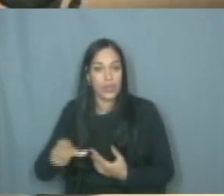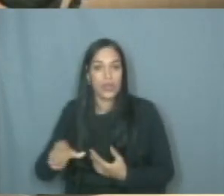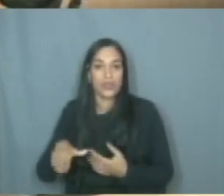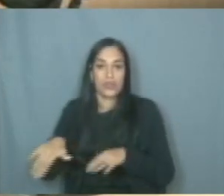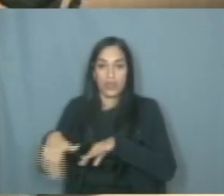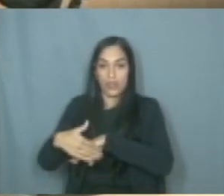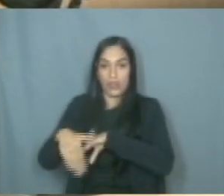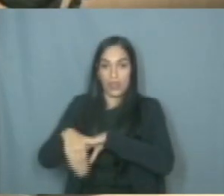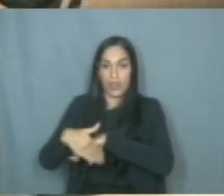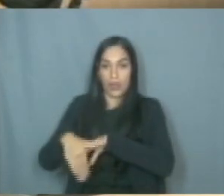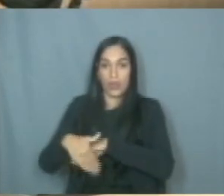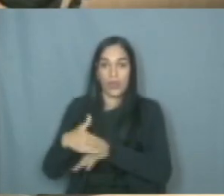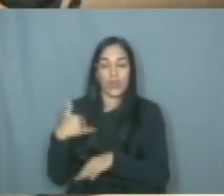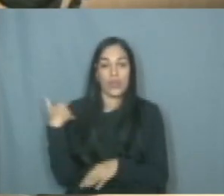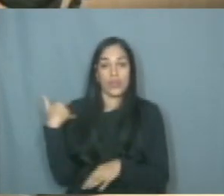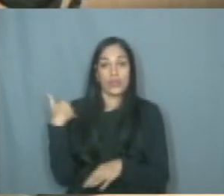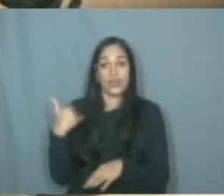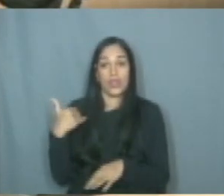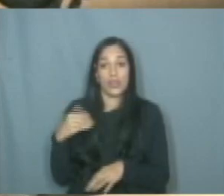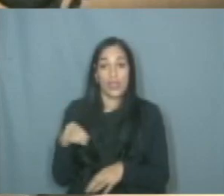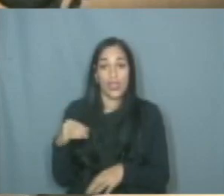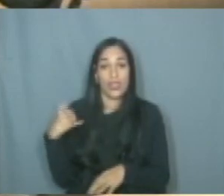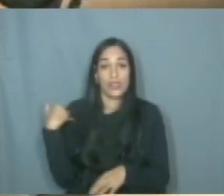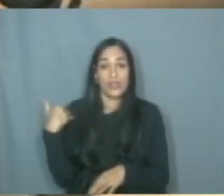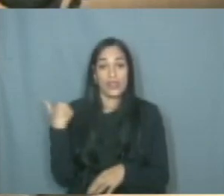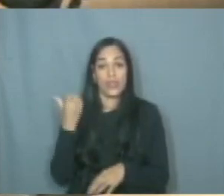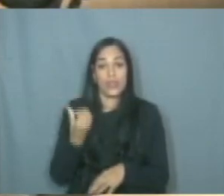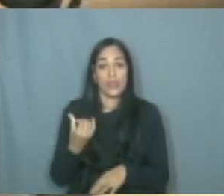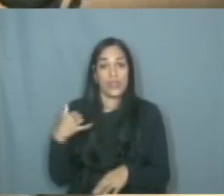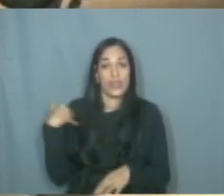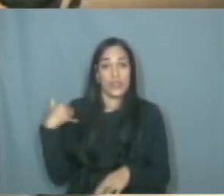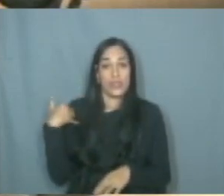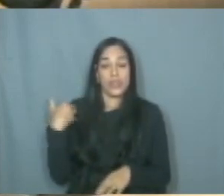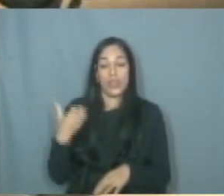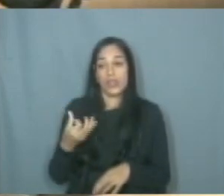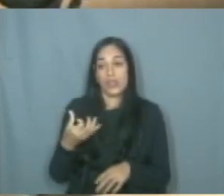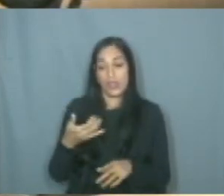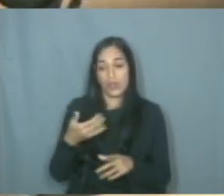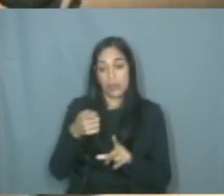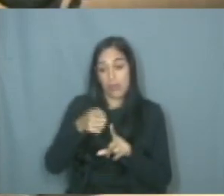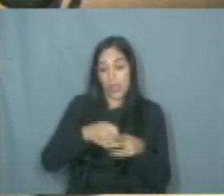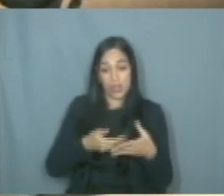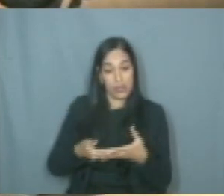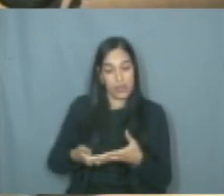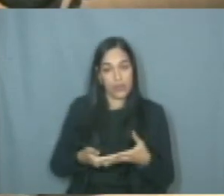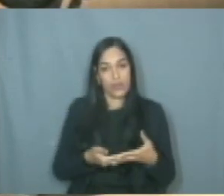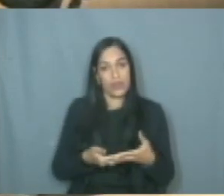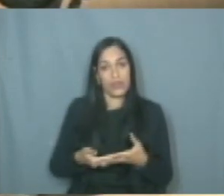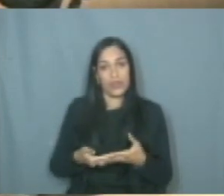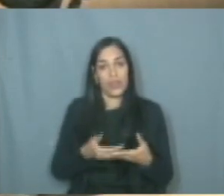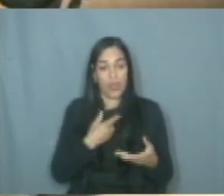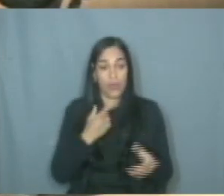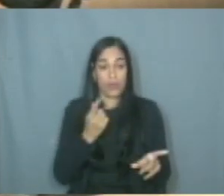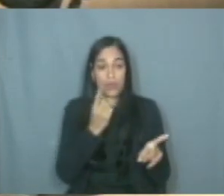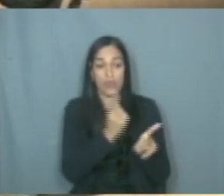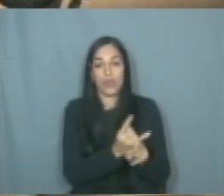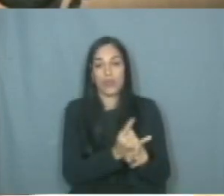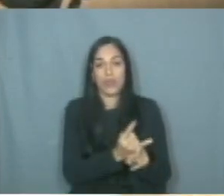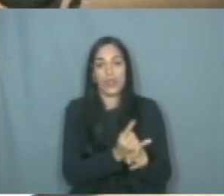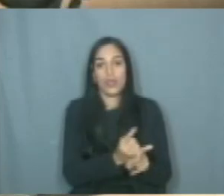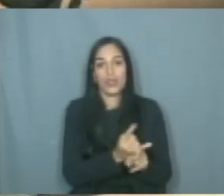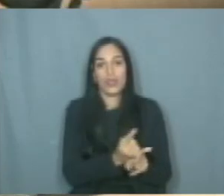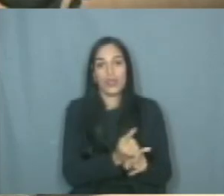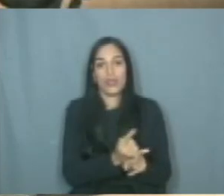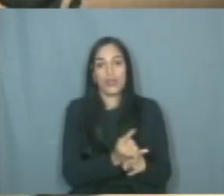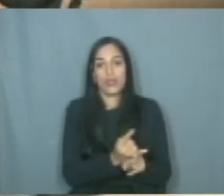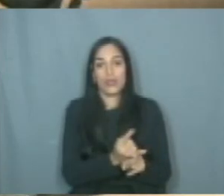na rua, de 10 anos, de 6 anos, de 1 ano, de 6 meses, que eu encontrei e